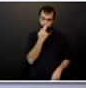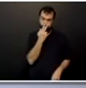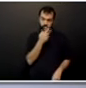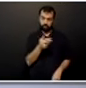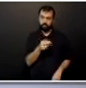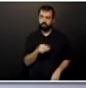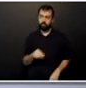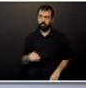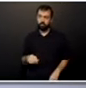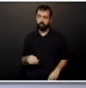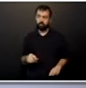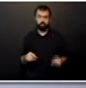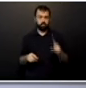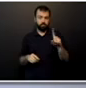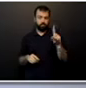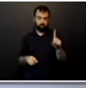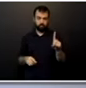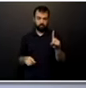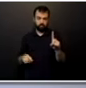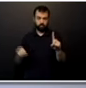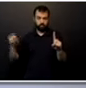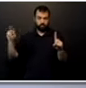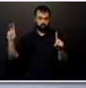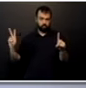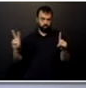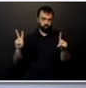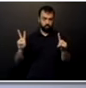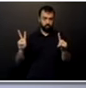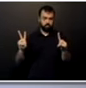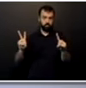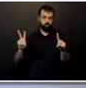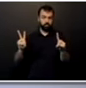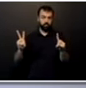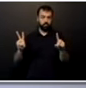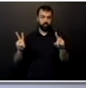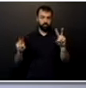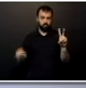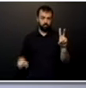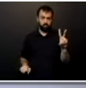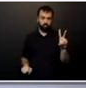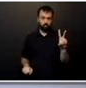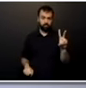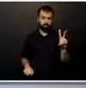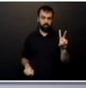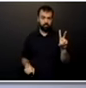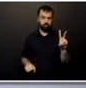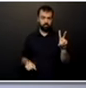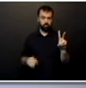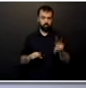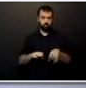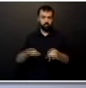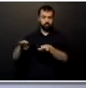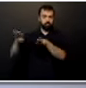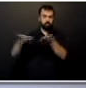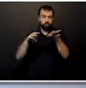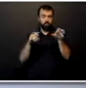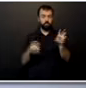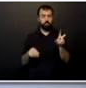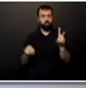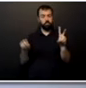exemplo um saquinho eu utilizei duas colheres em dois saquinhos se fosse proporcional